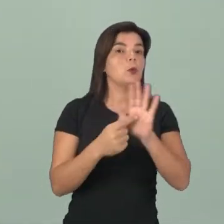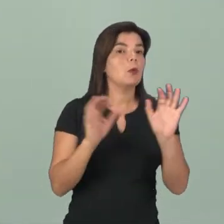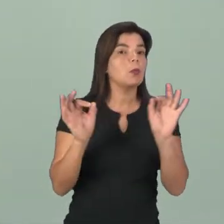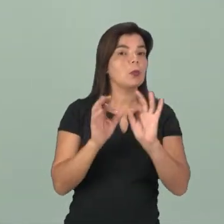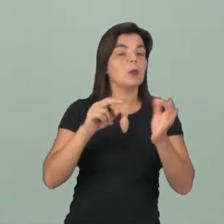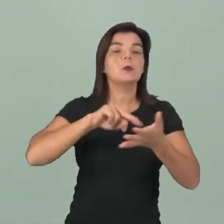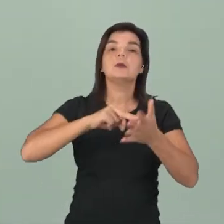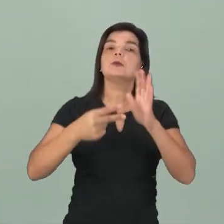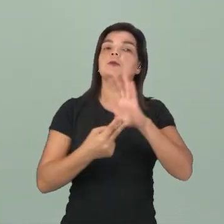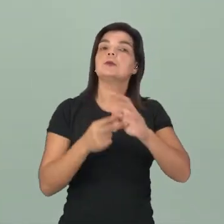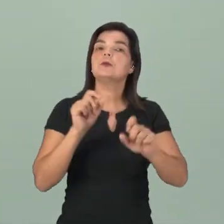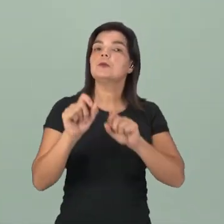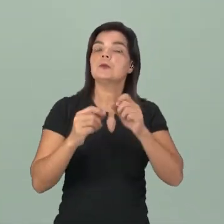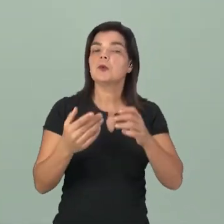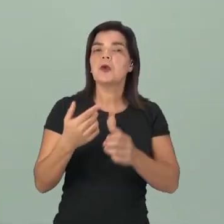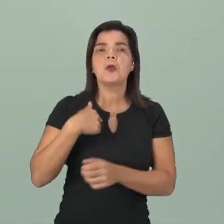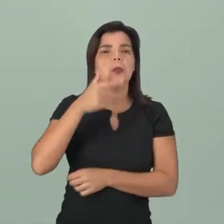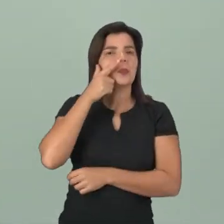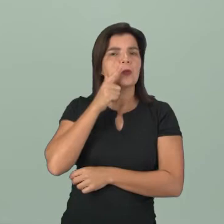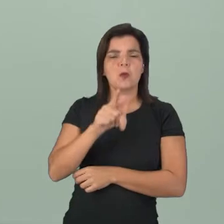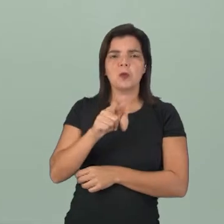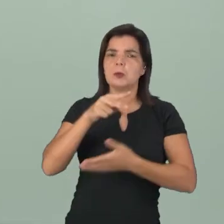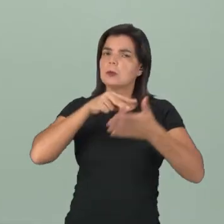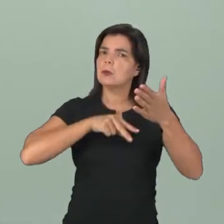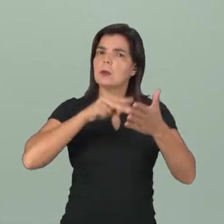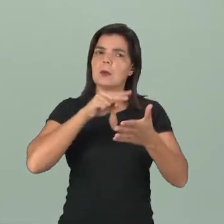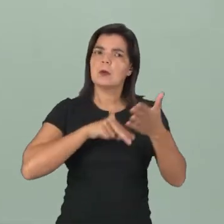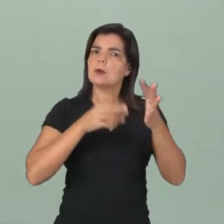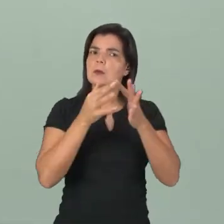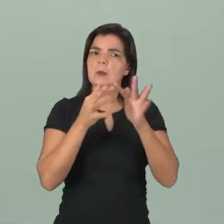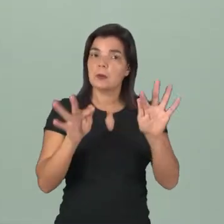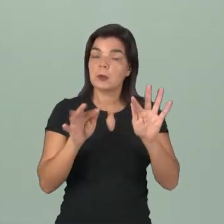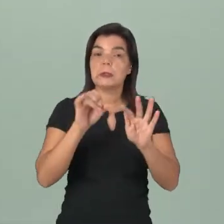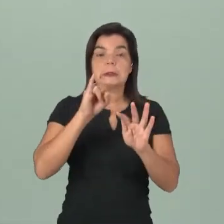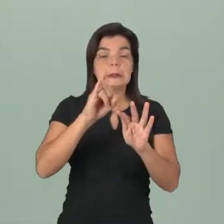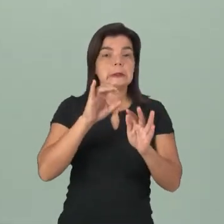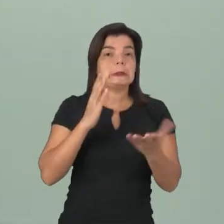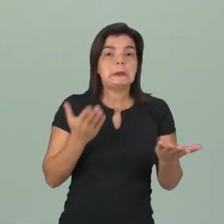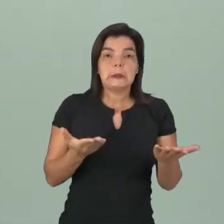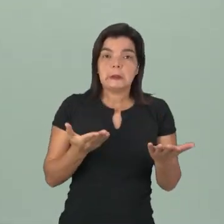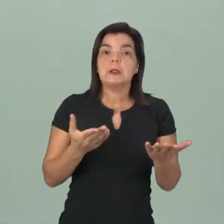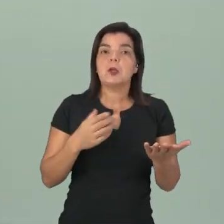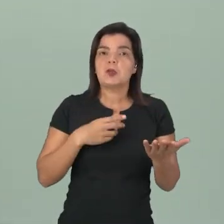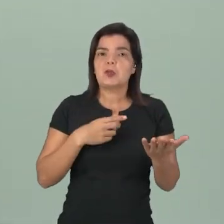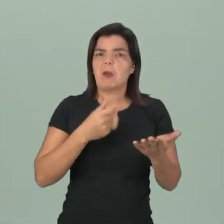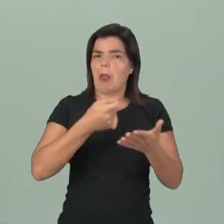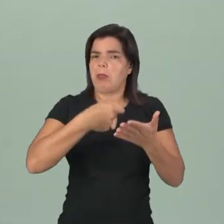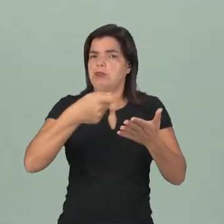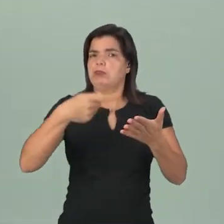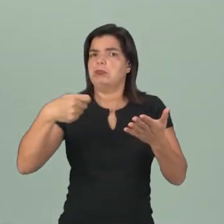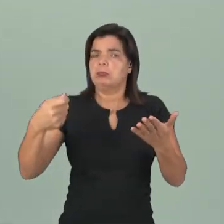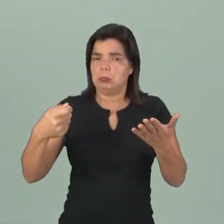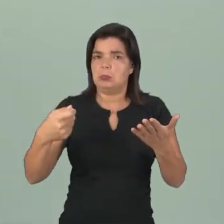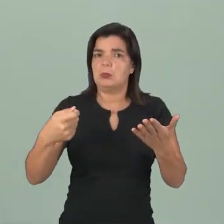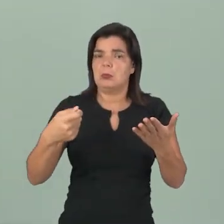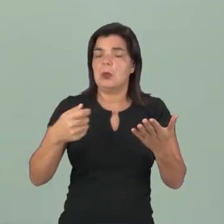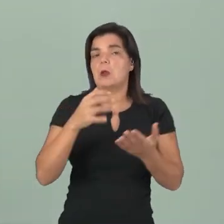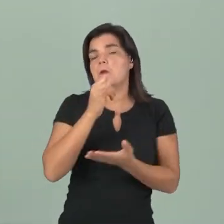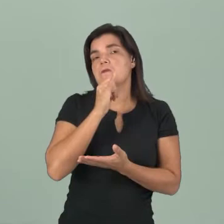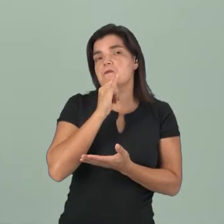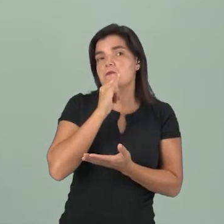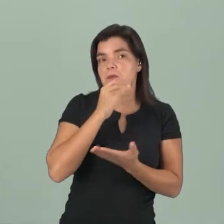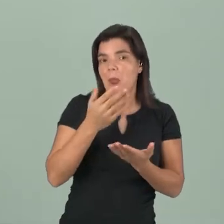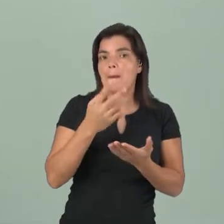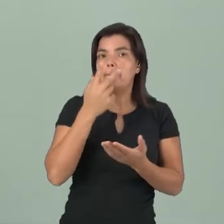identificado. Ou seja, eu não consigo ler uma frase, né, se ela estiver toda rabiscada ali, né, em mandarim, exemplo,